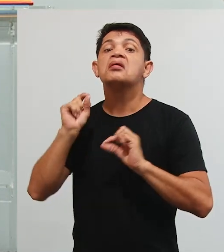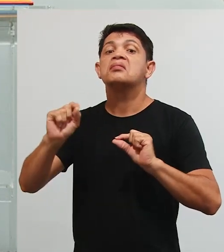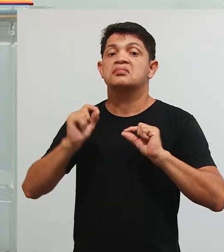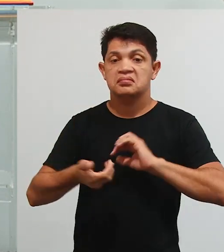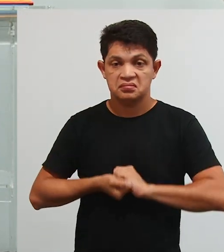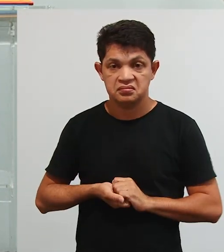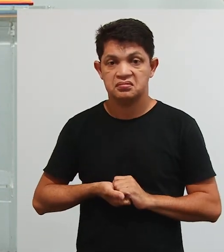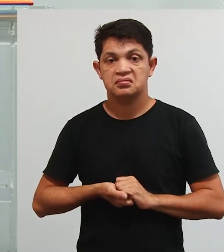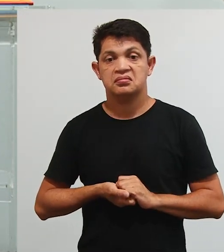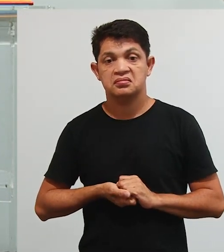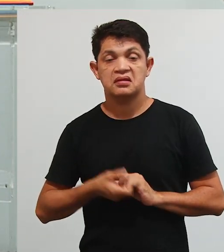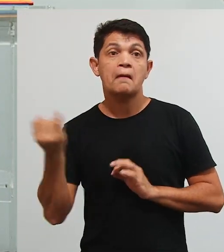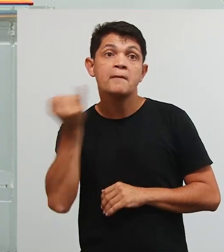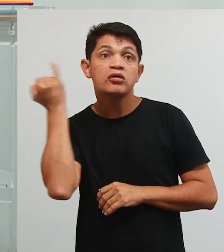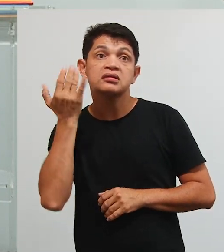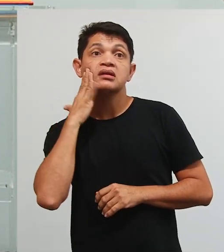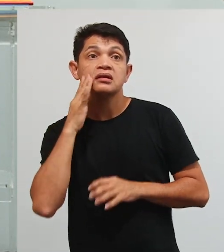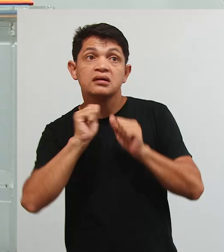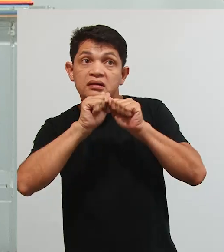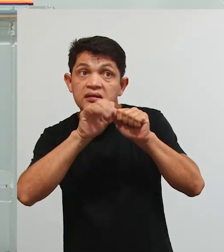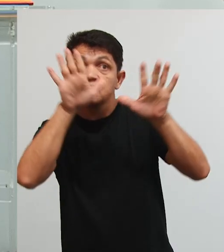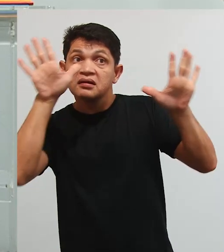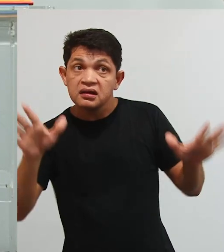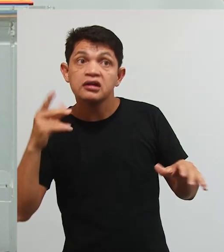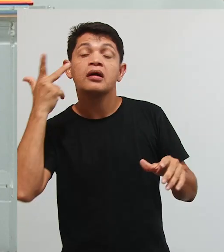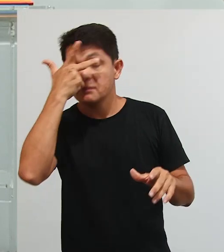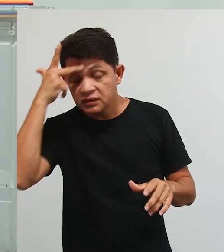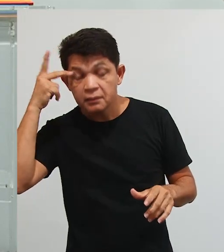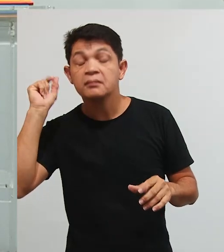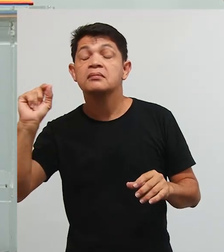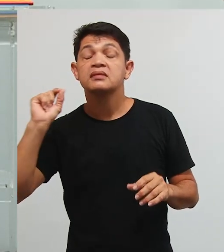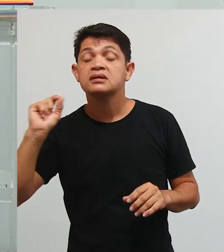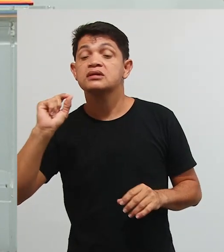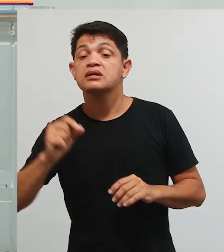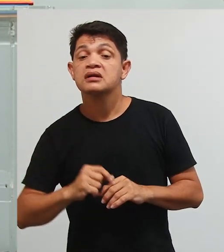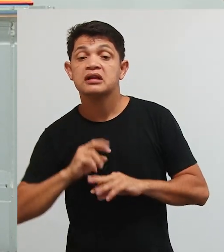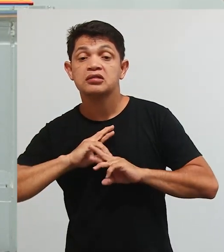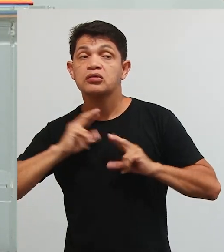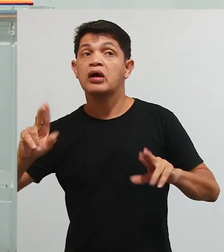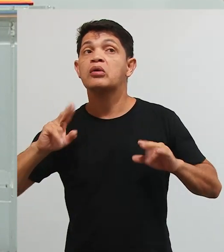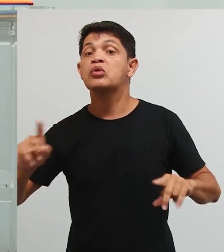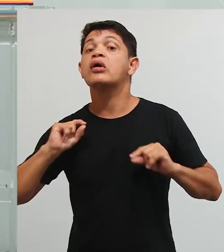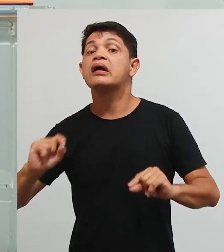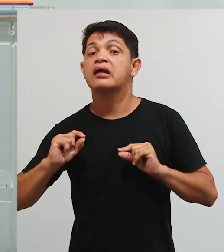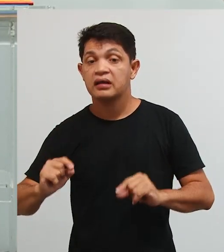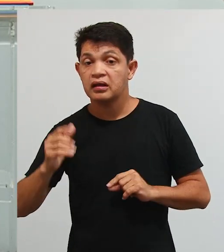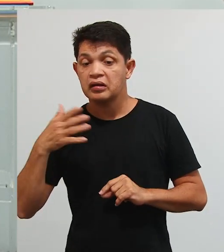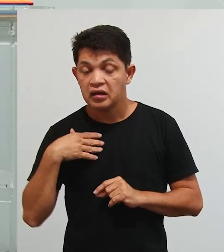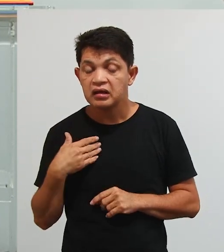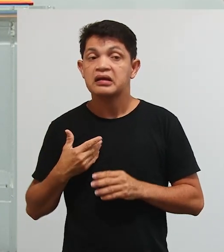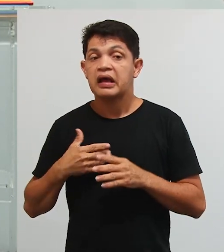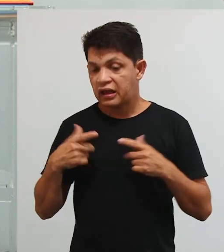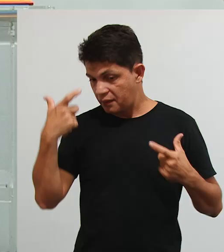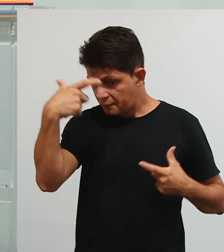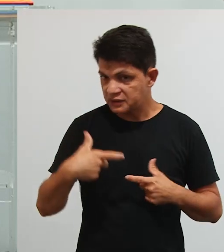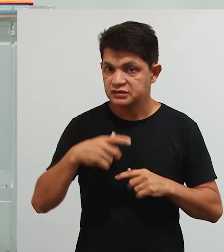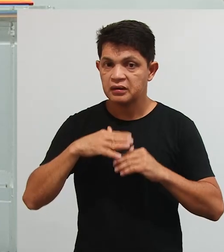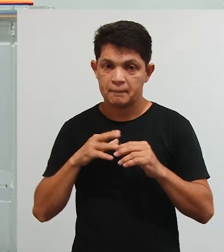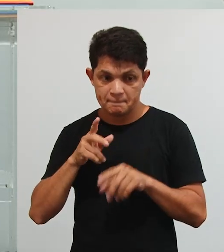não, olha, vamos analisar, está na altura adequada? Essa transparência colabora?